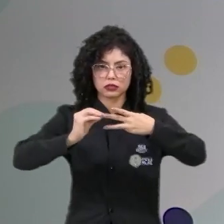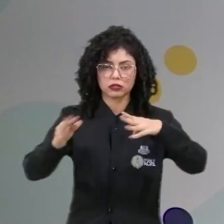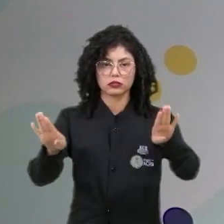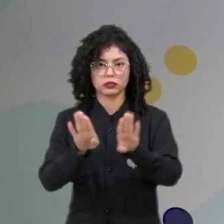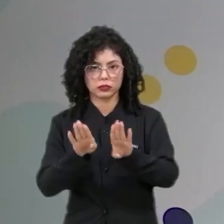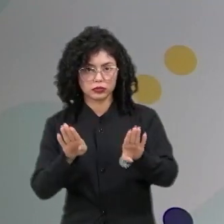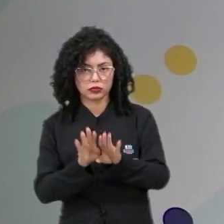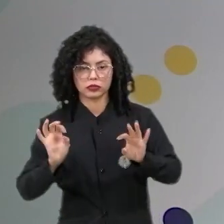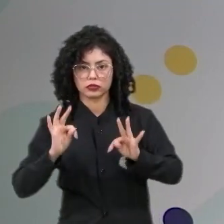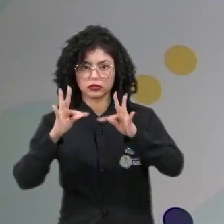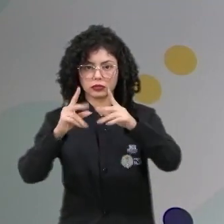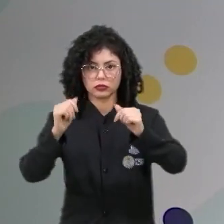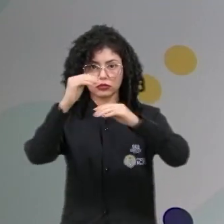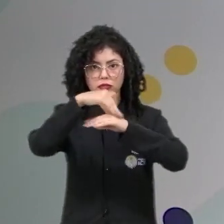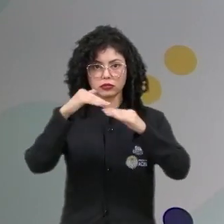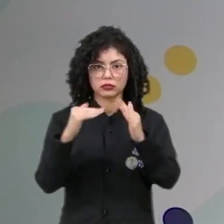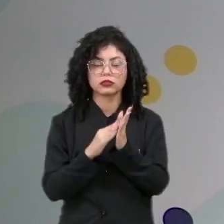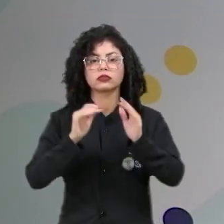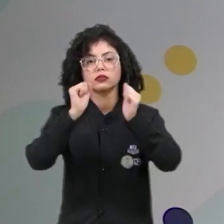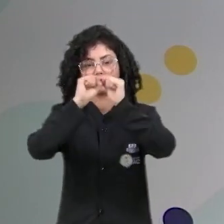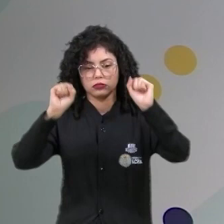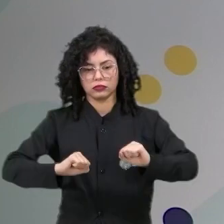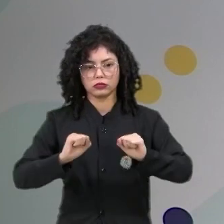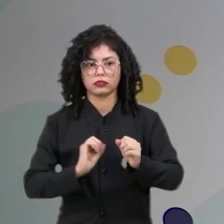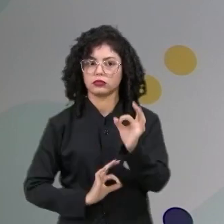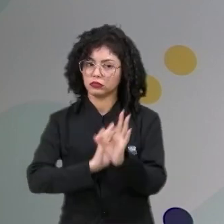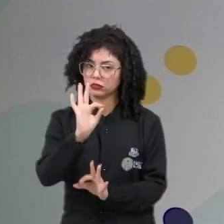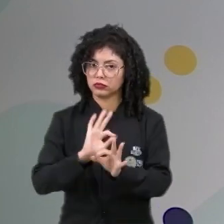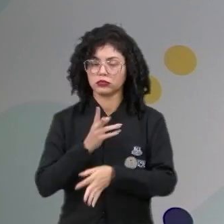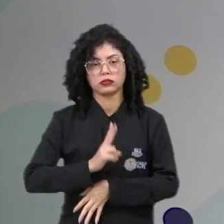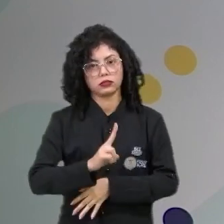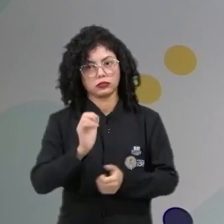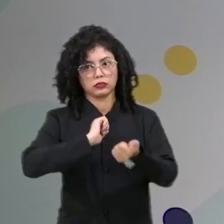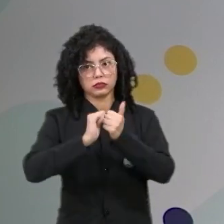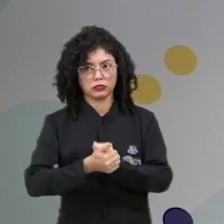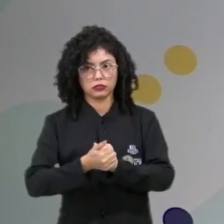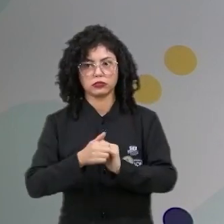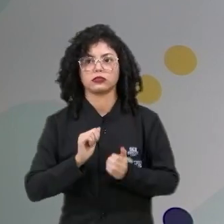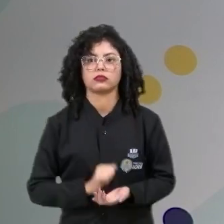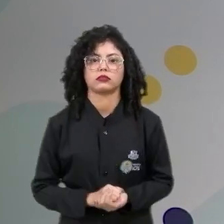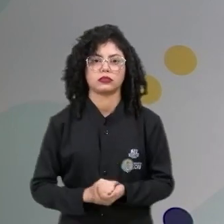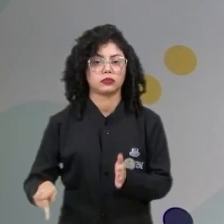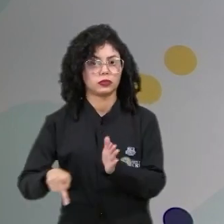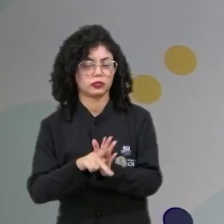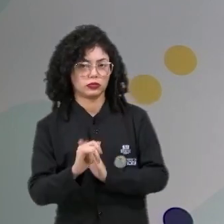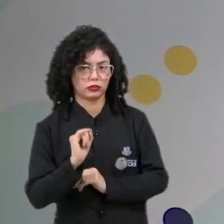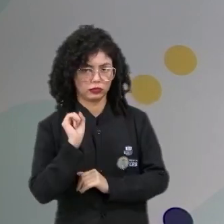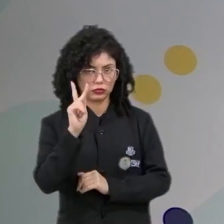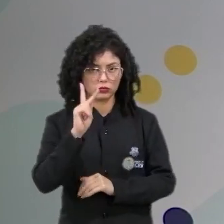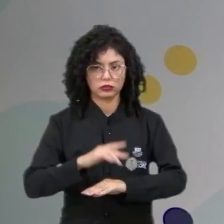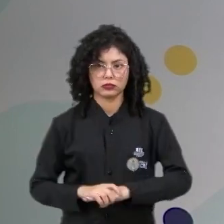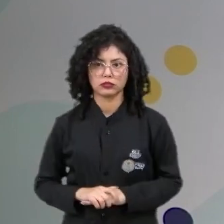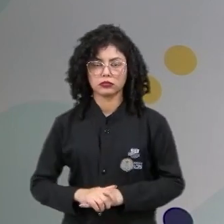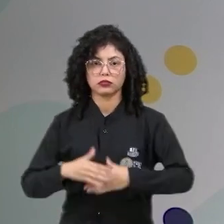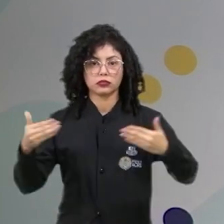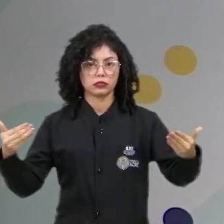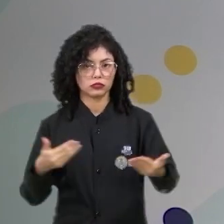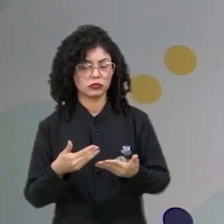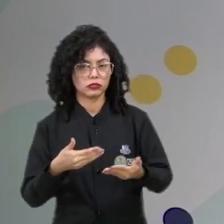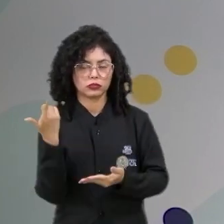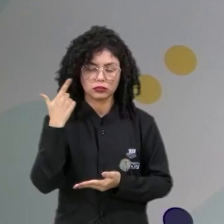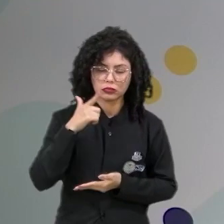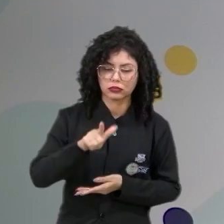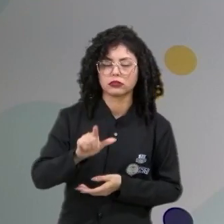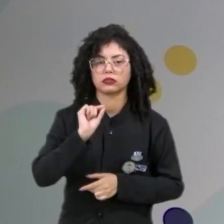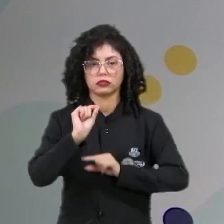os sistemas estão funcionando de forma adequada, de forma ideal, ok? Homeostase é a